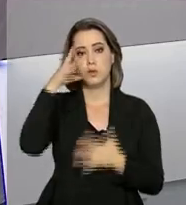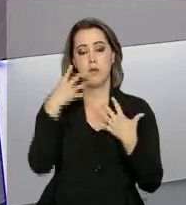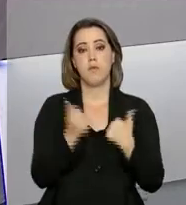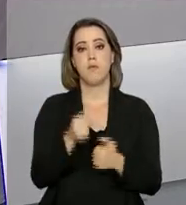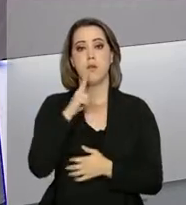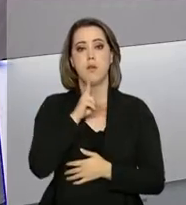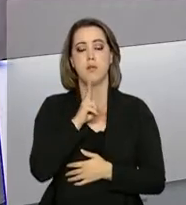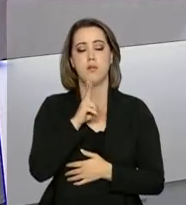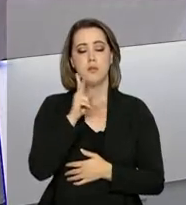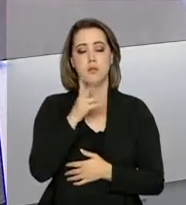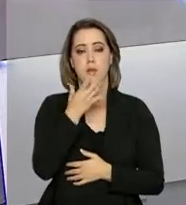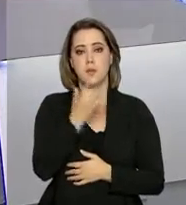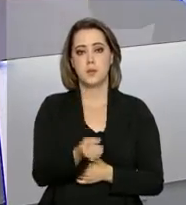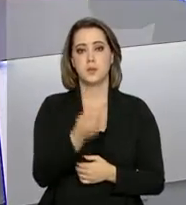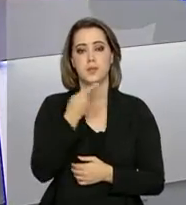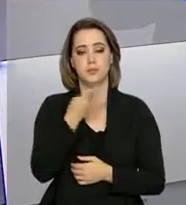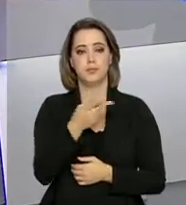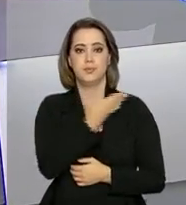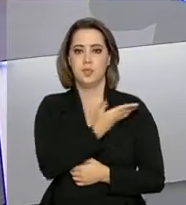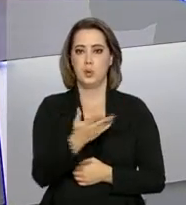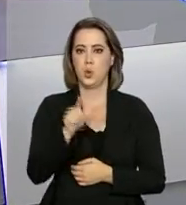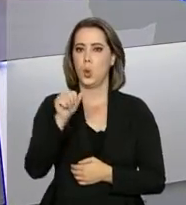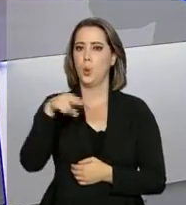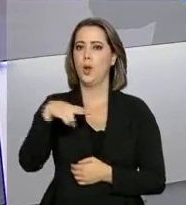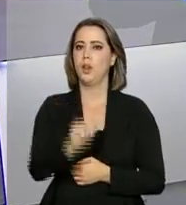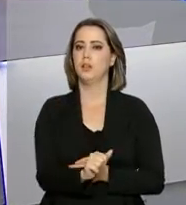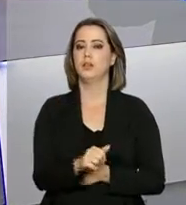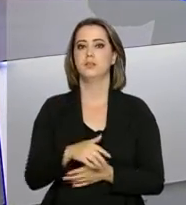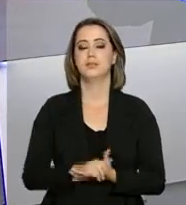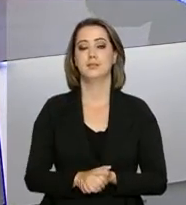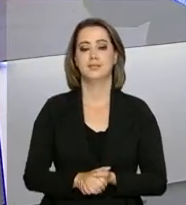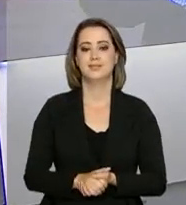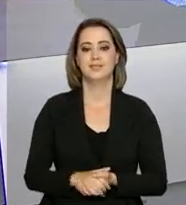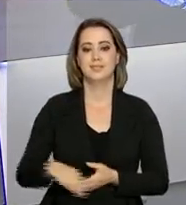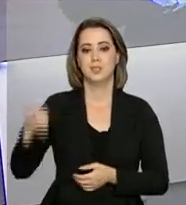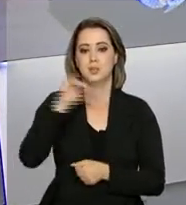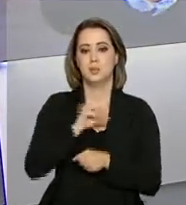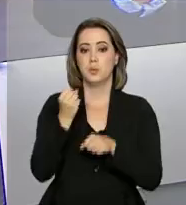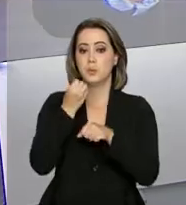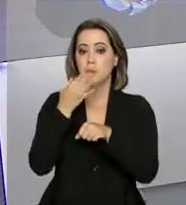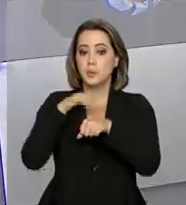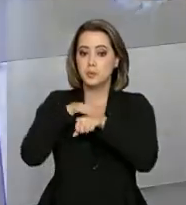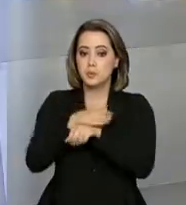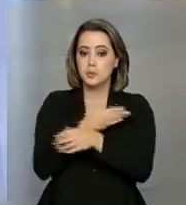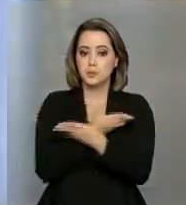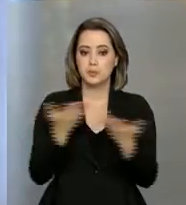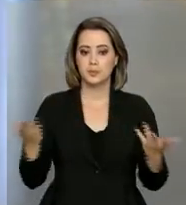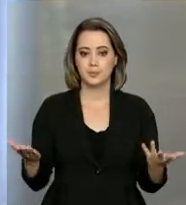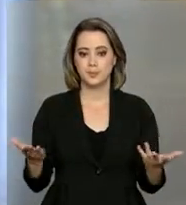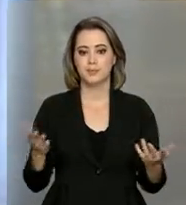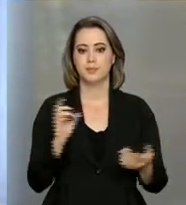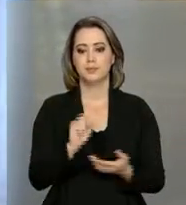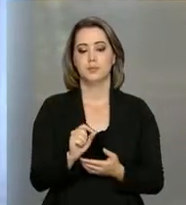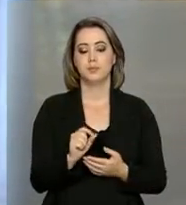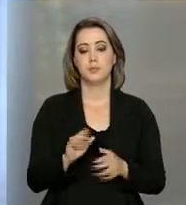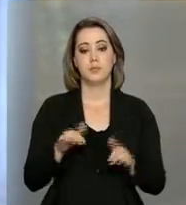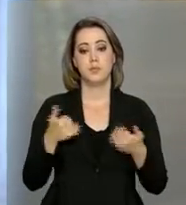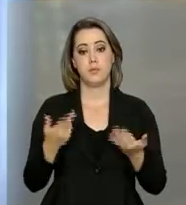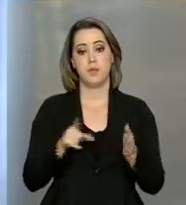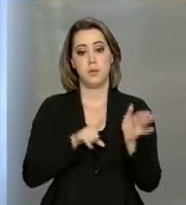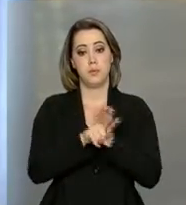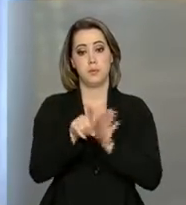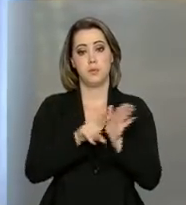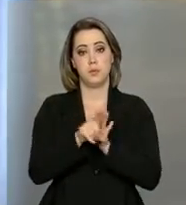falar com a repórter luana karen o lagoano a boa noite o ala roberto boa noite boa noite a todos foi a segundo